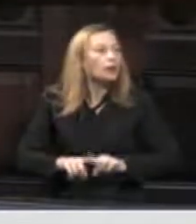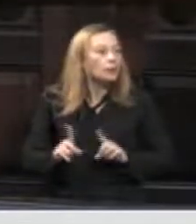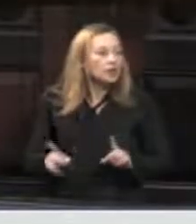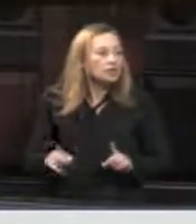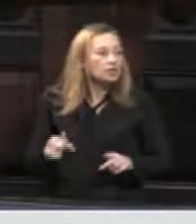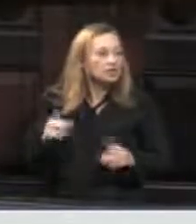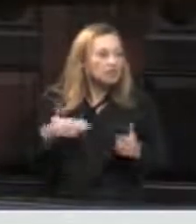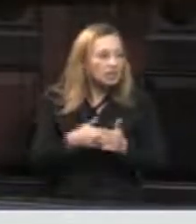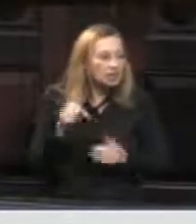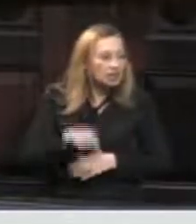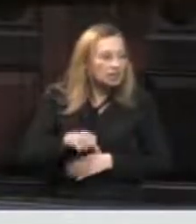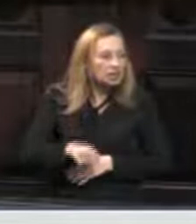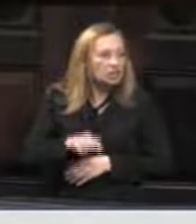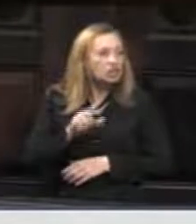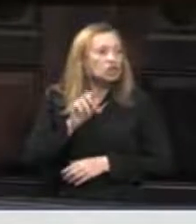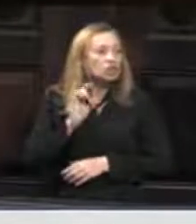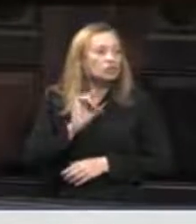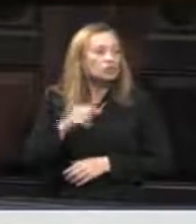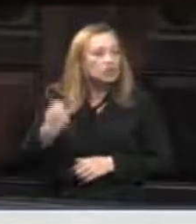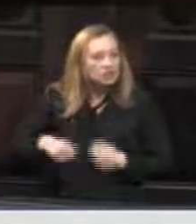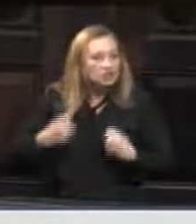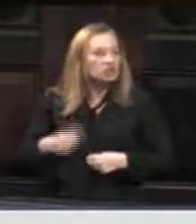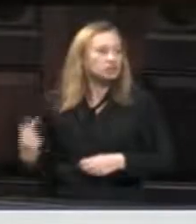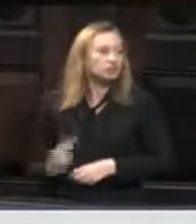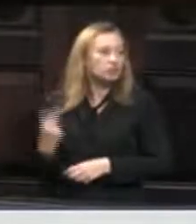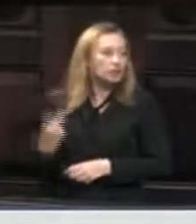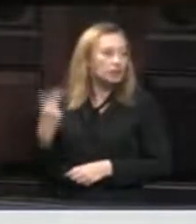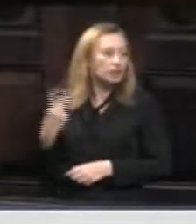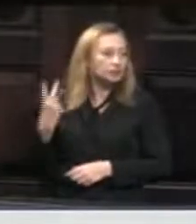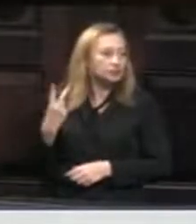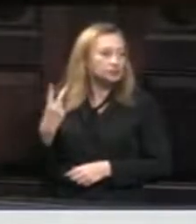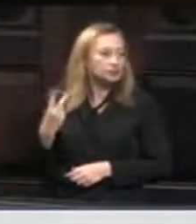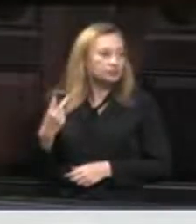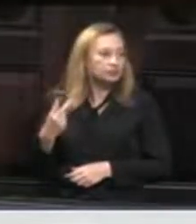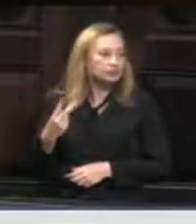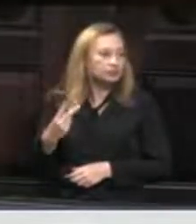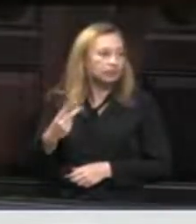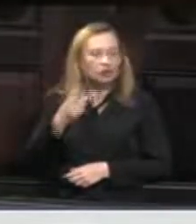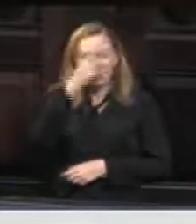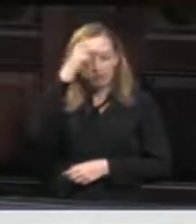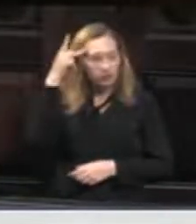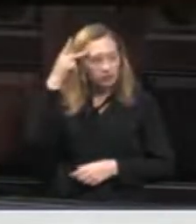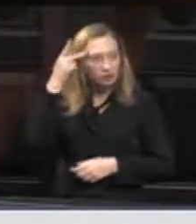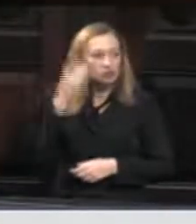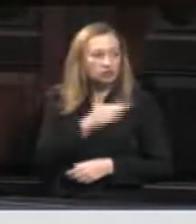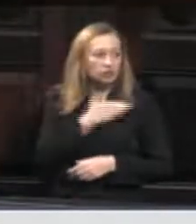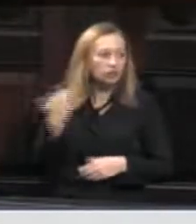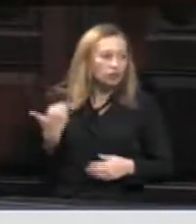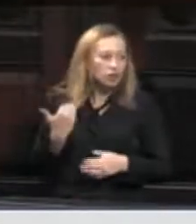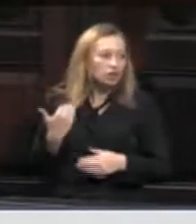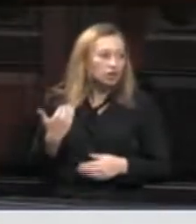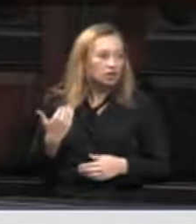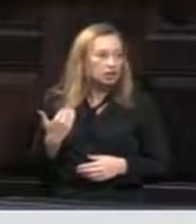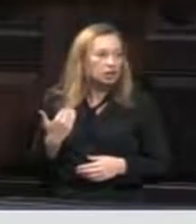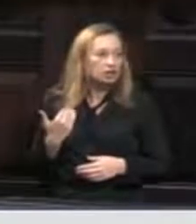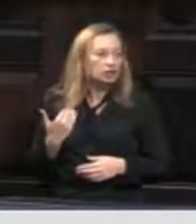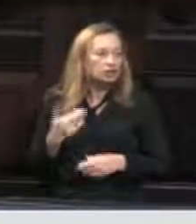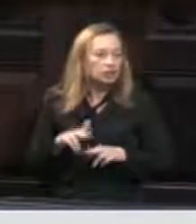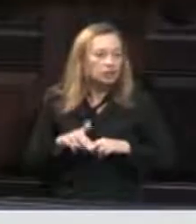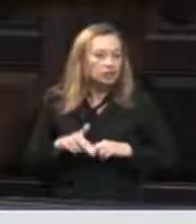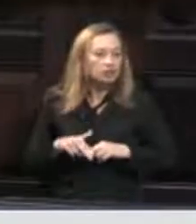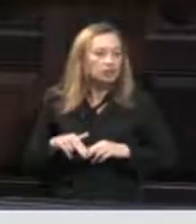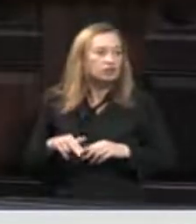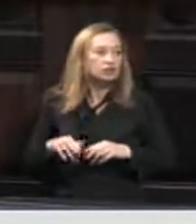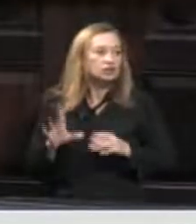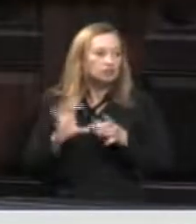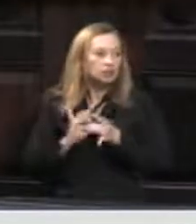até aqui a gente precisa valorizar. Foram muitas pessoas que morreram para que essa democracia existisse. Foi muito sangue, suor